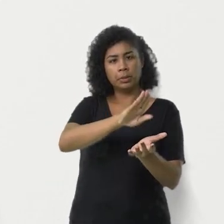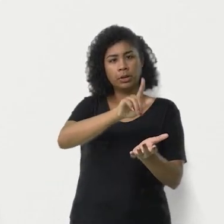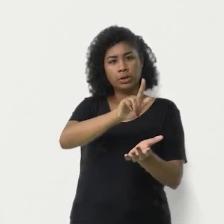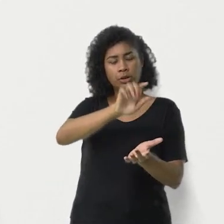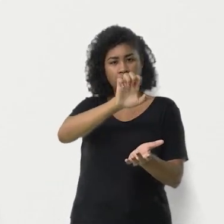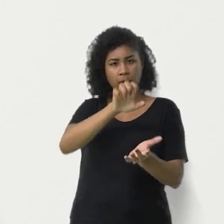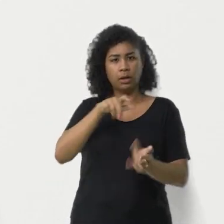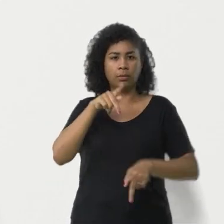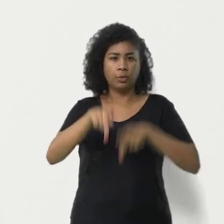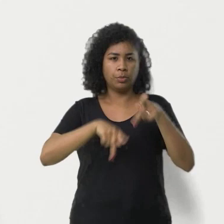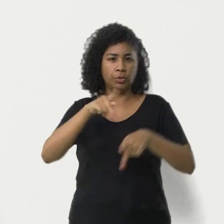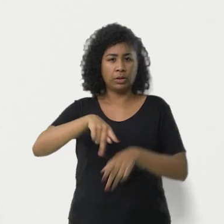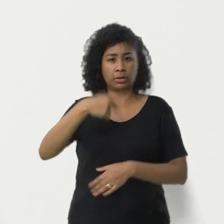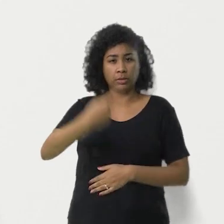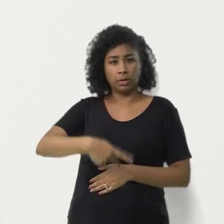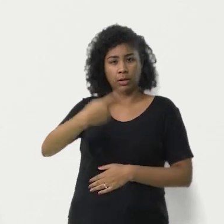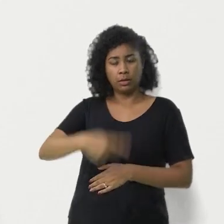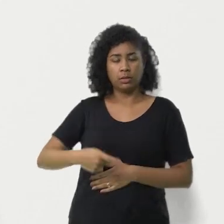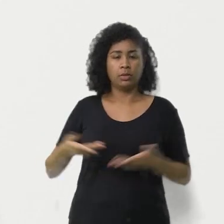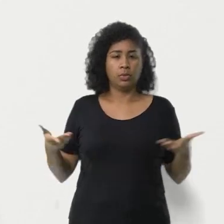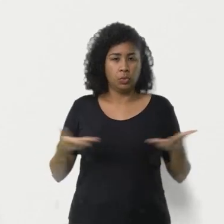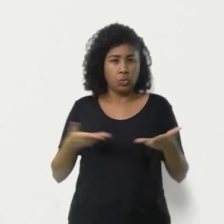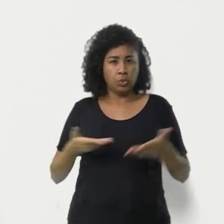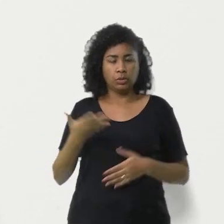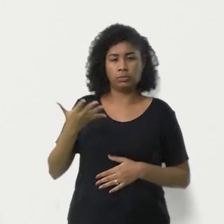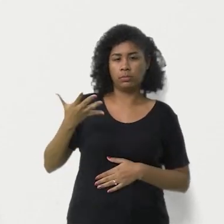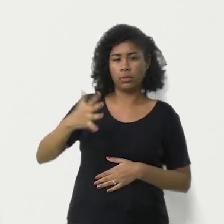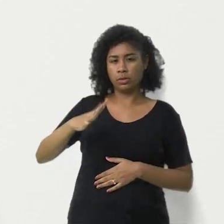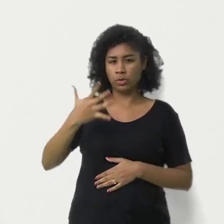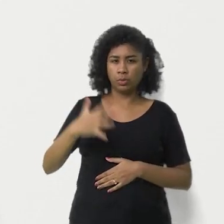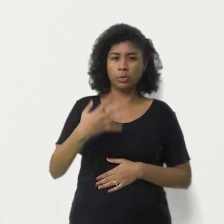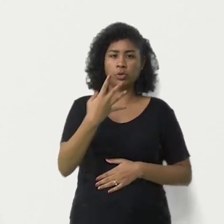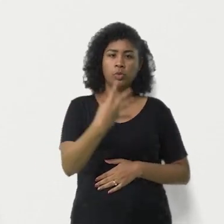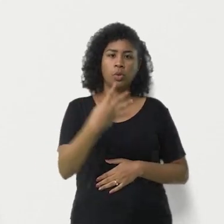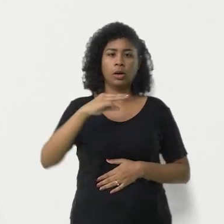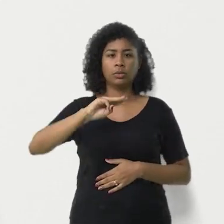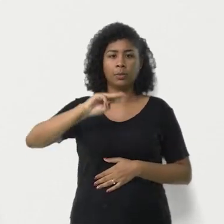estado atualmente é de aproximadamente